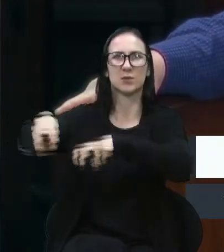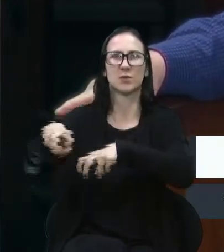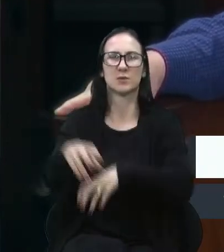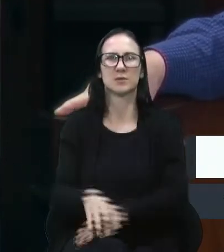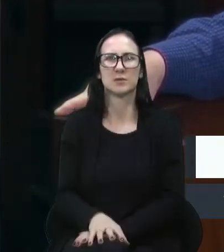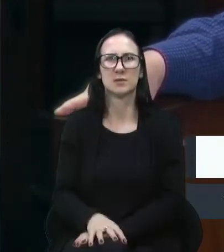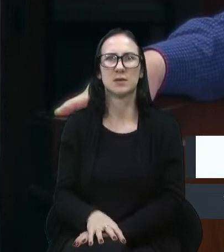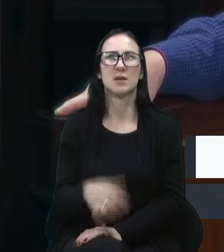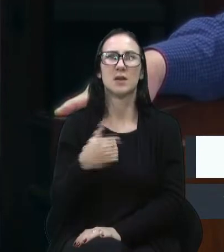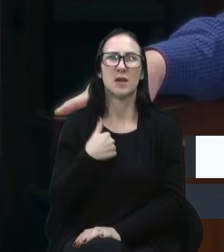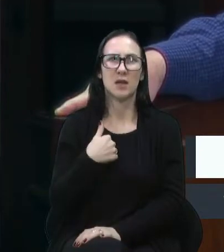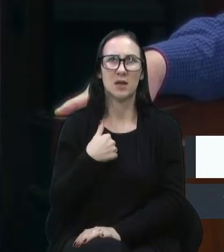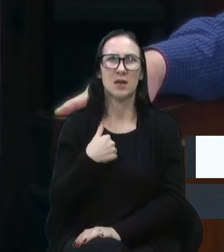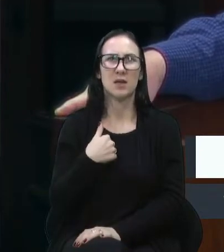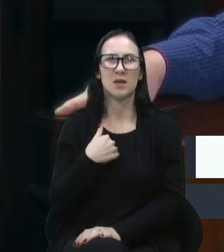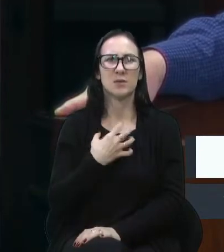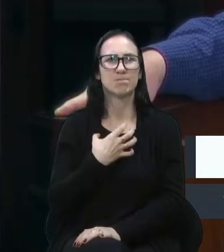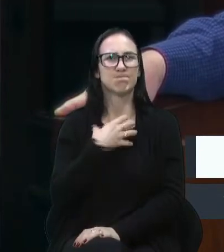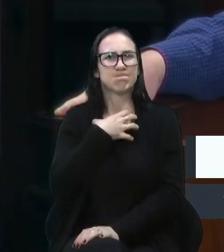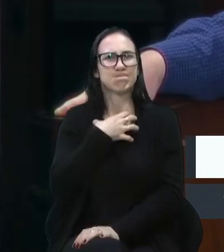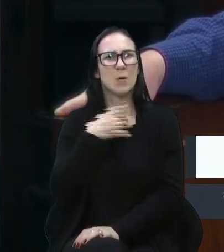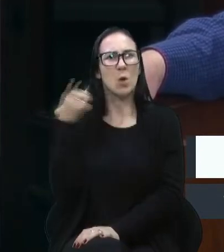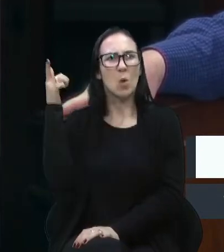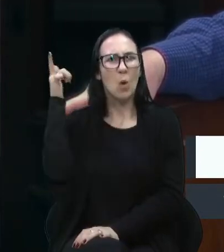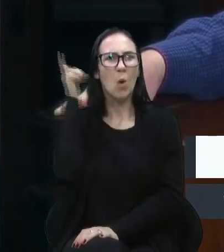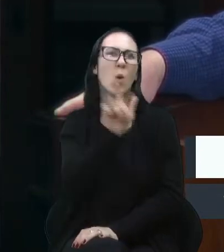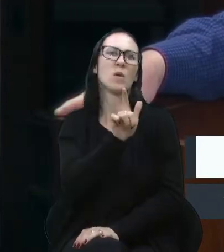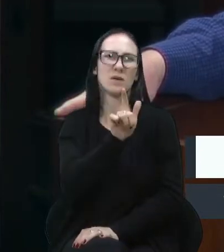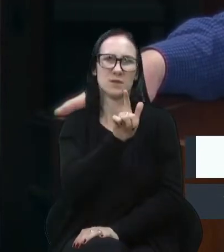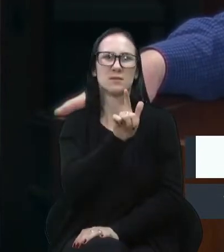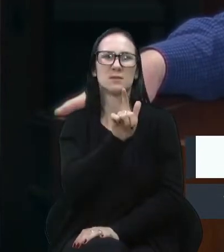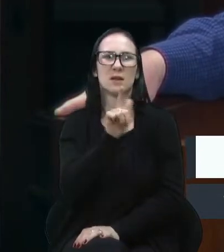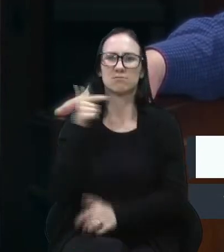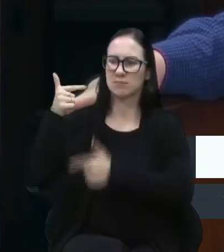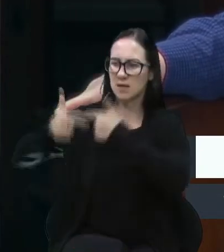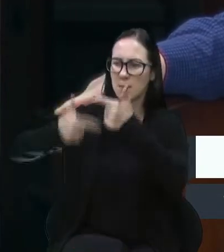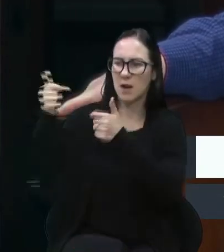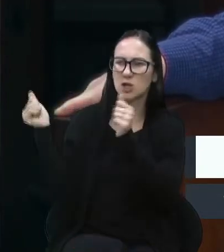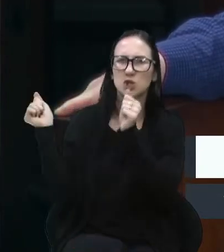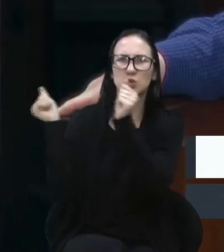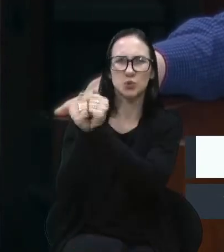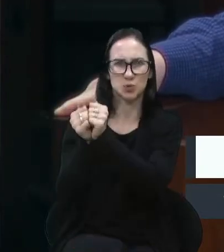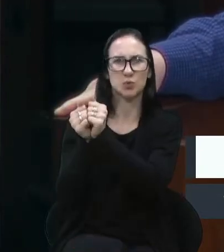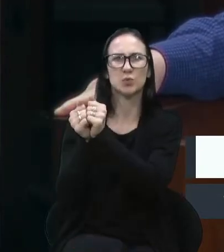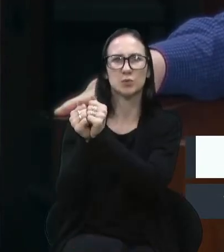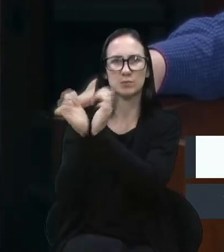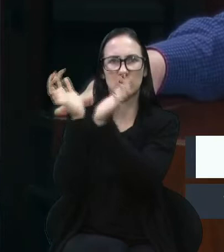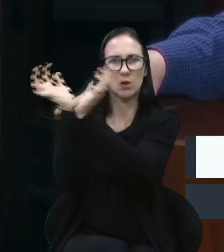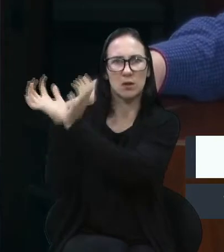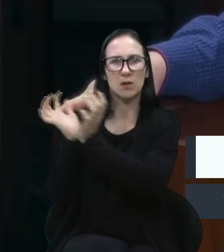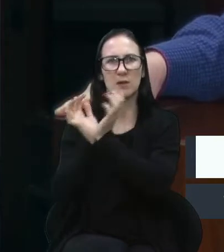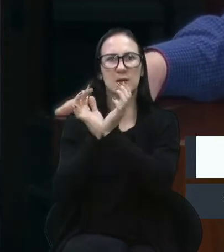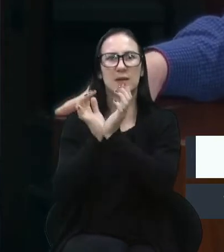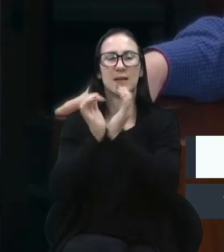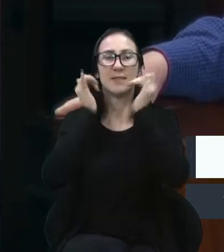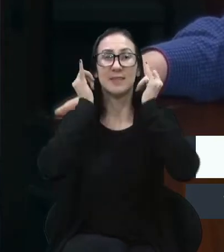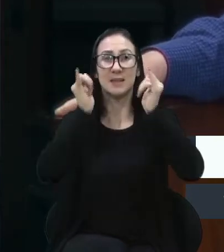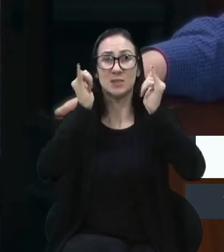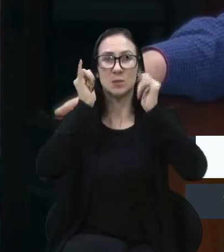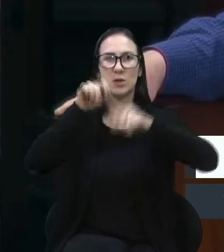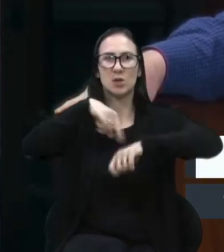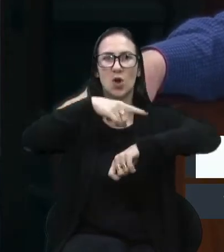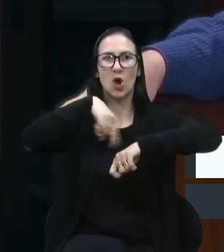ainda cito, falando interior, uma conquista em que trabalhamos juntos, que foi o transporte no horário da